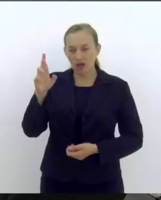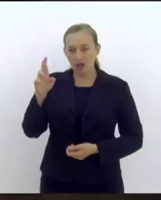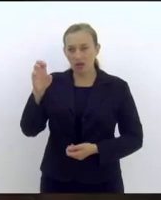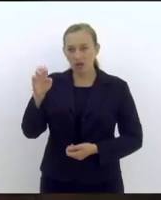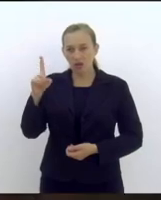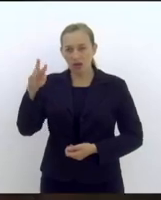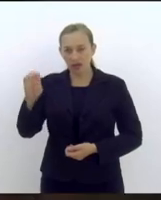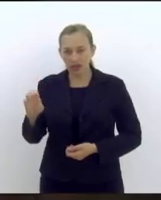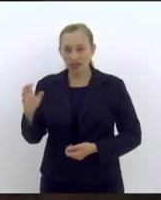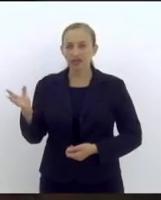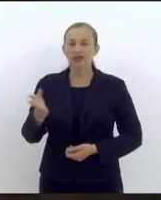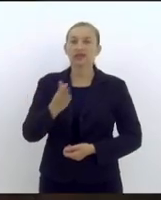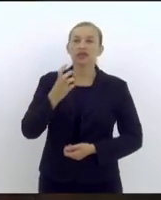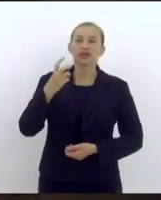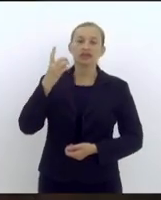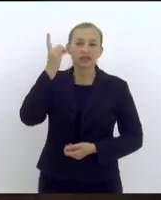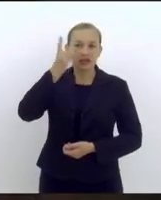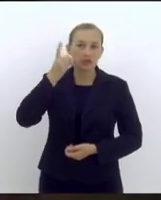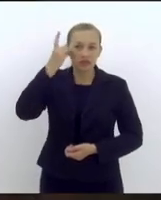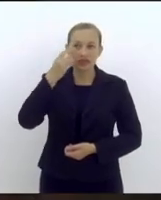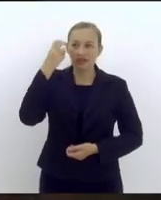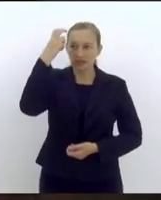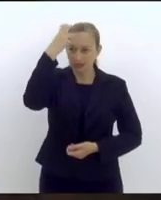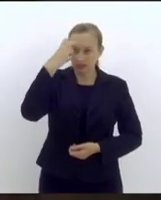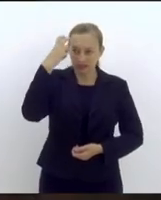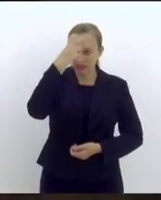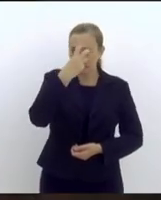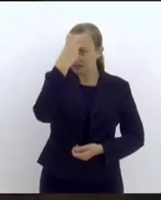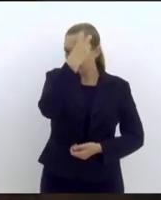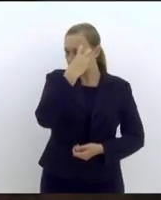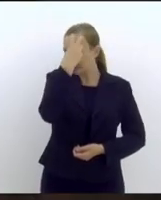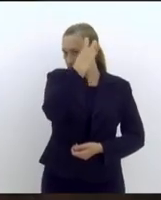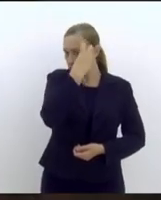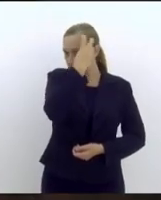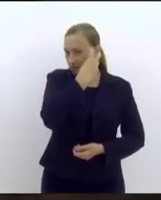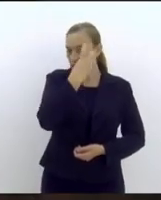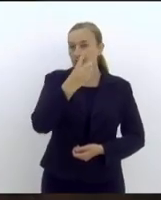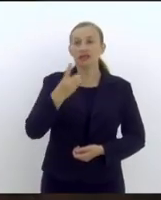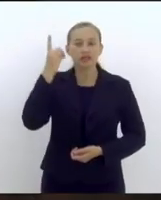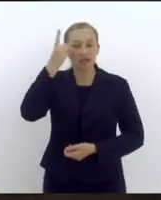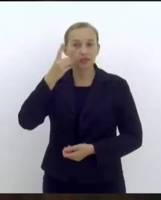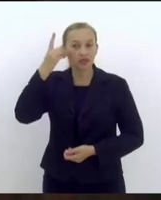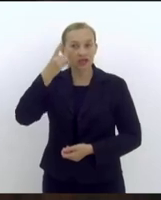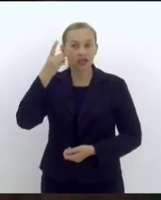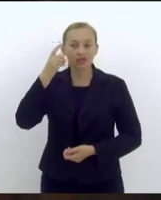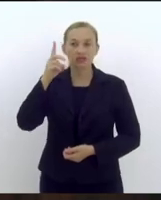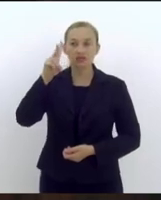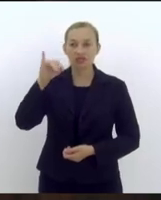deputada Verônica Lima Deputado Vinícius cozzolino